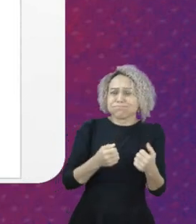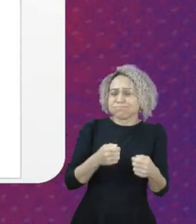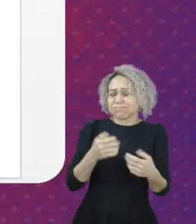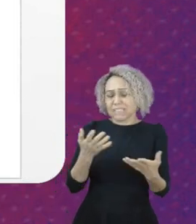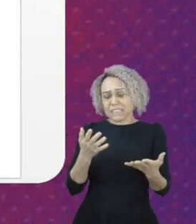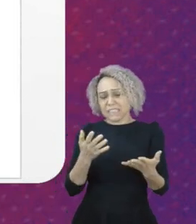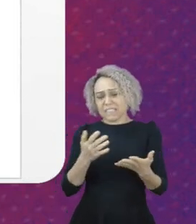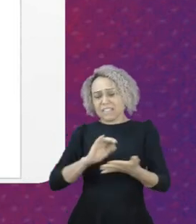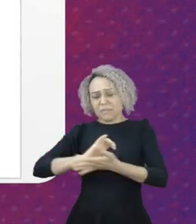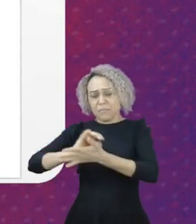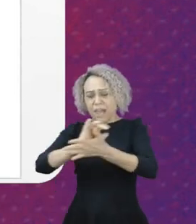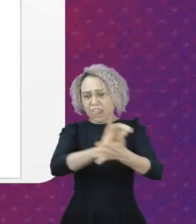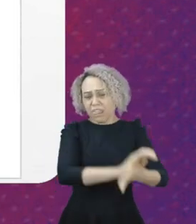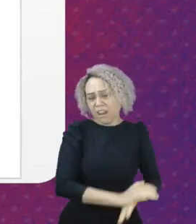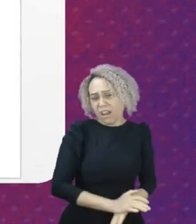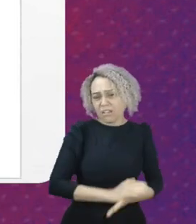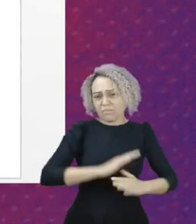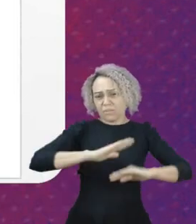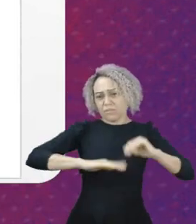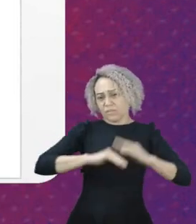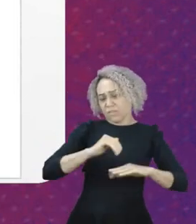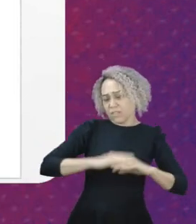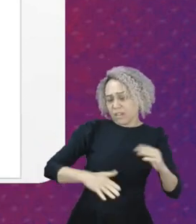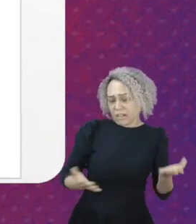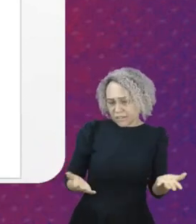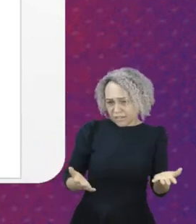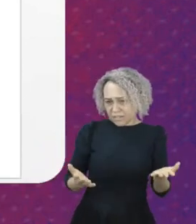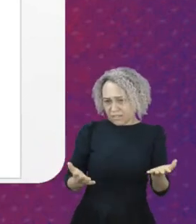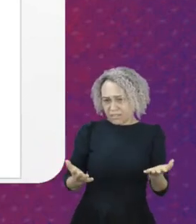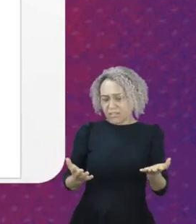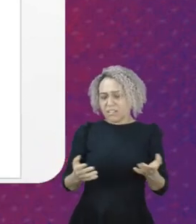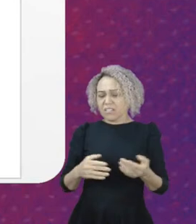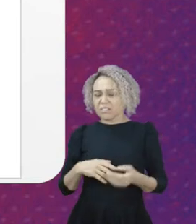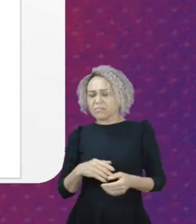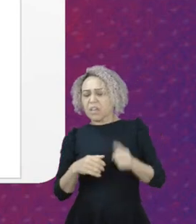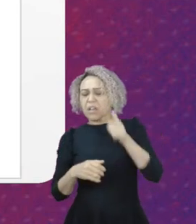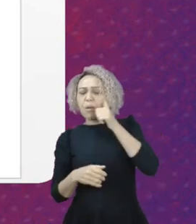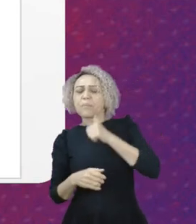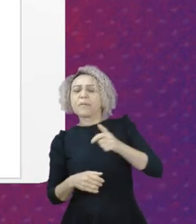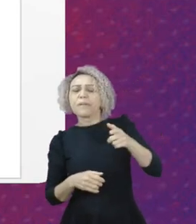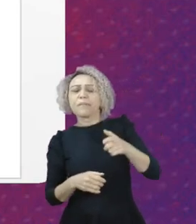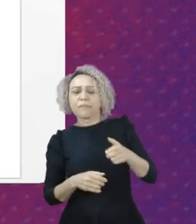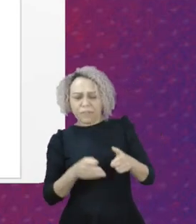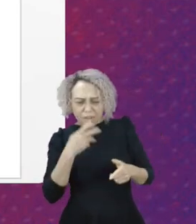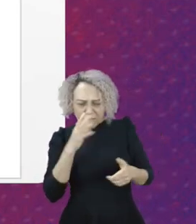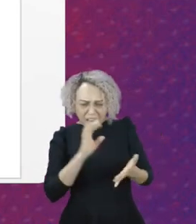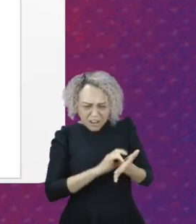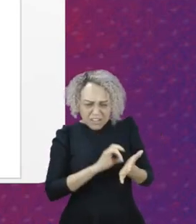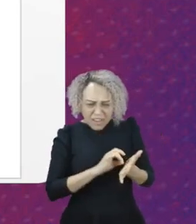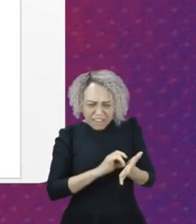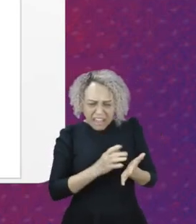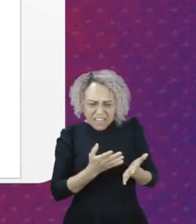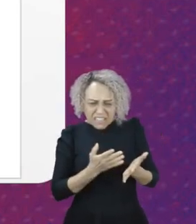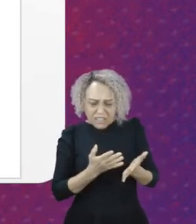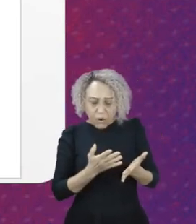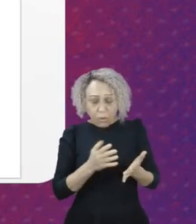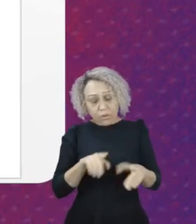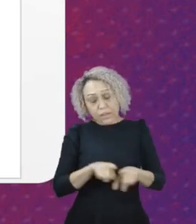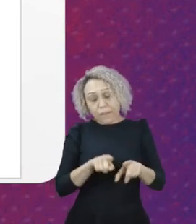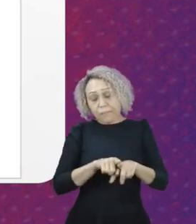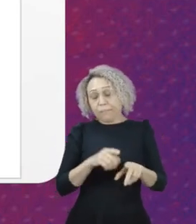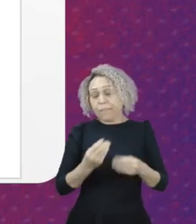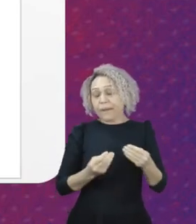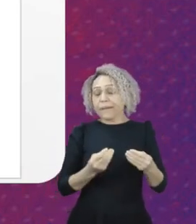dos profissionais, violação dos direitos reprodutivos e desqualificação do saber prático dessas mulheres. E